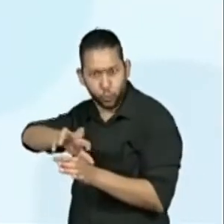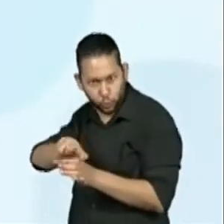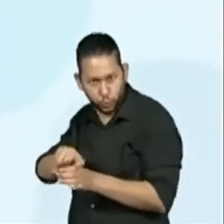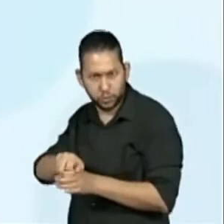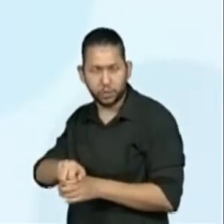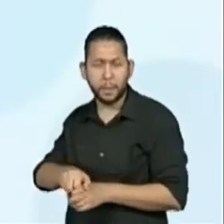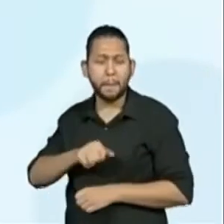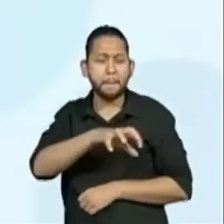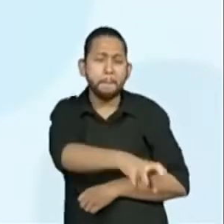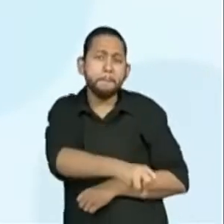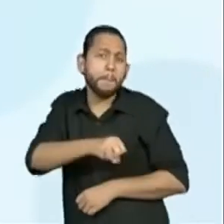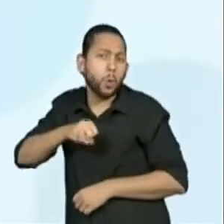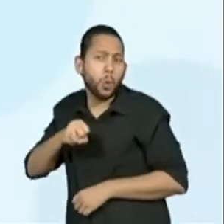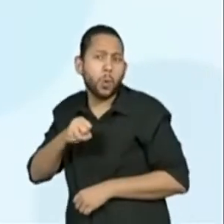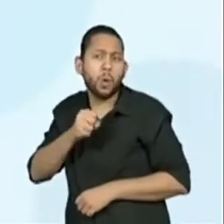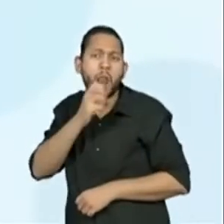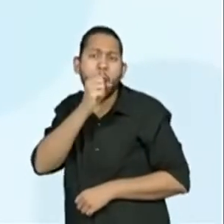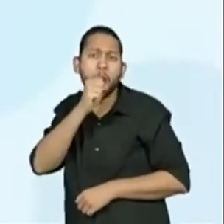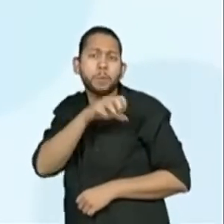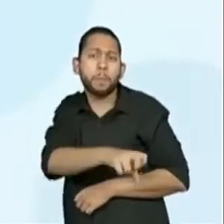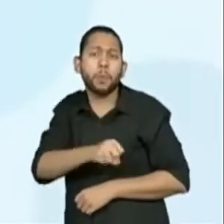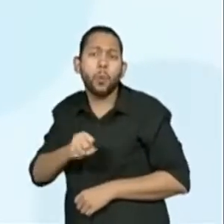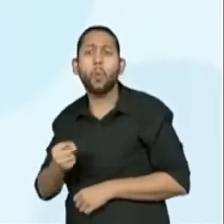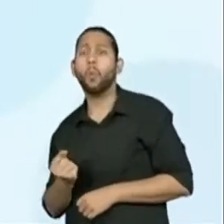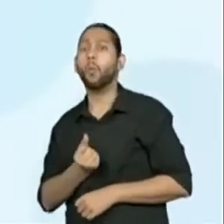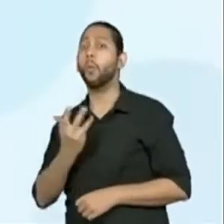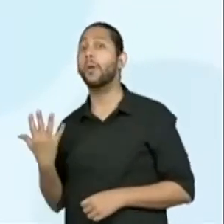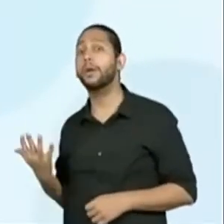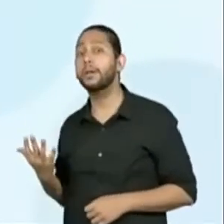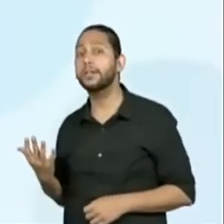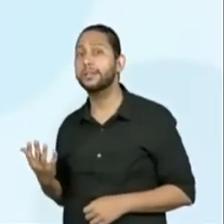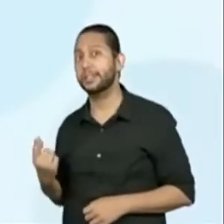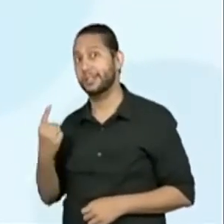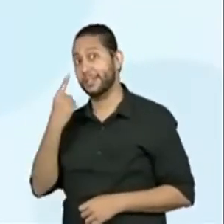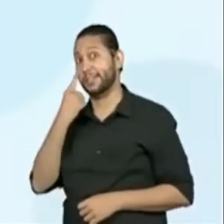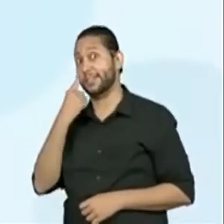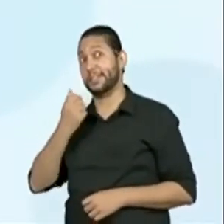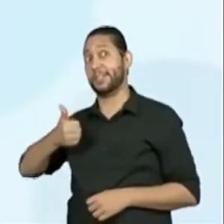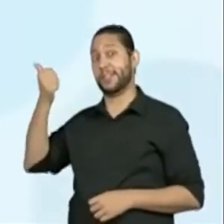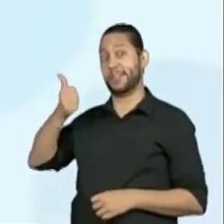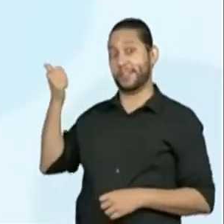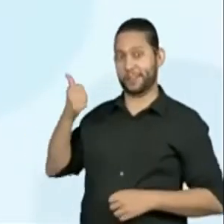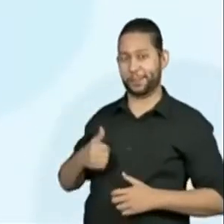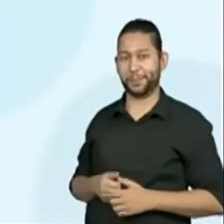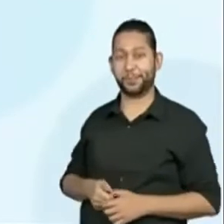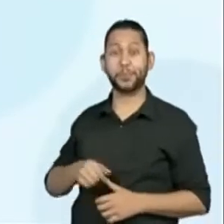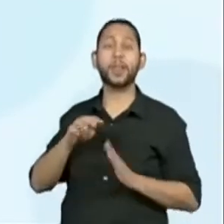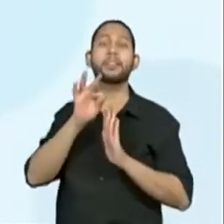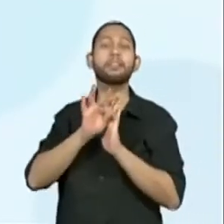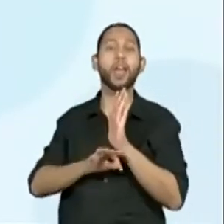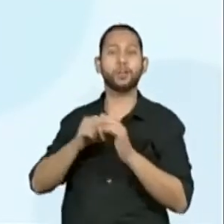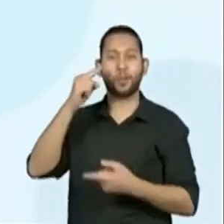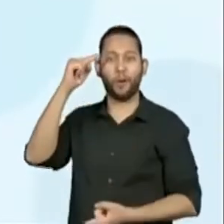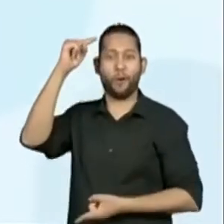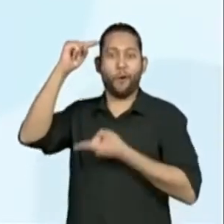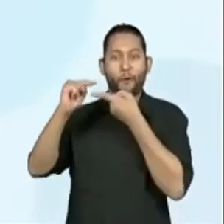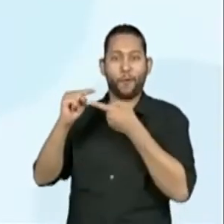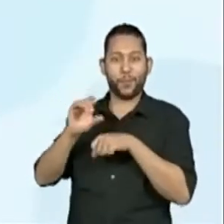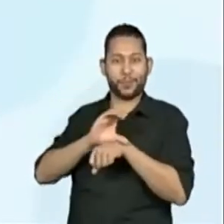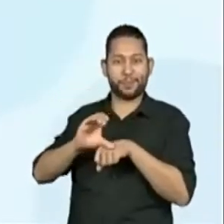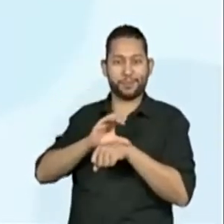tá inclusive que que eu fiz aqui eu deixei o textinho aqui em cima